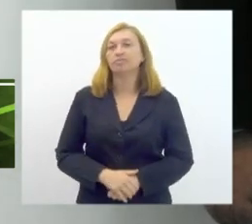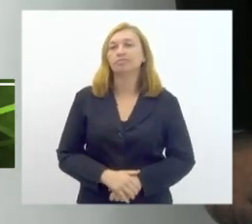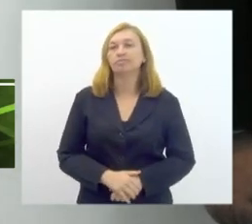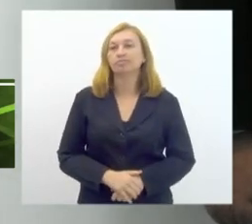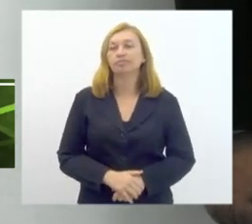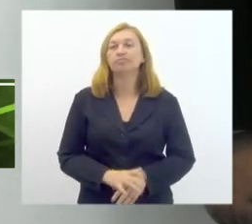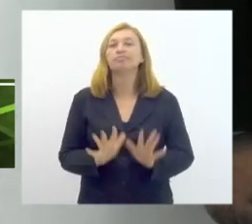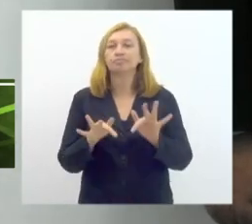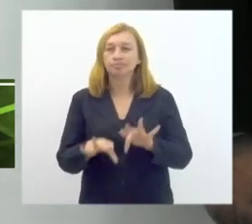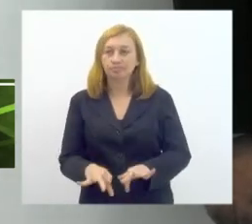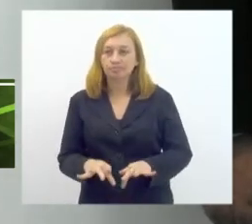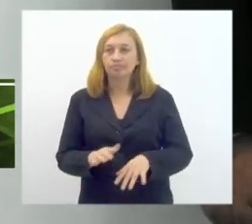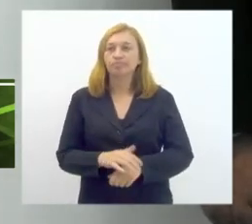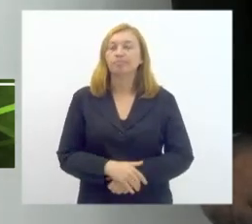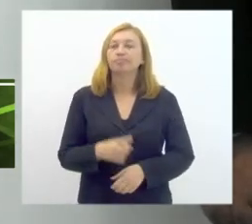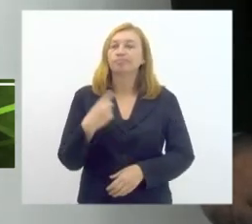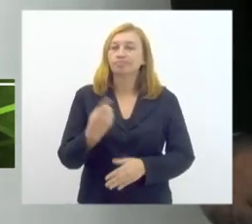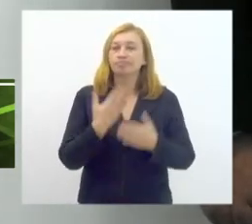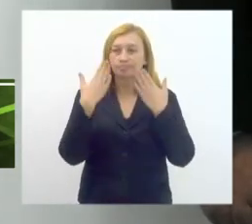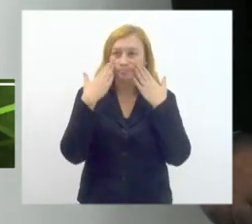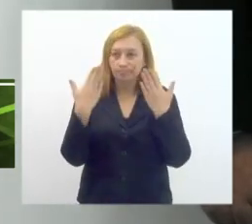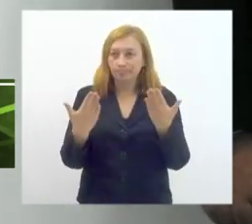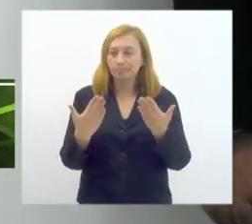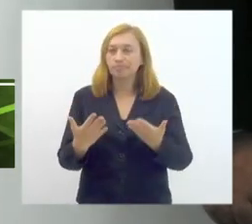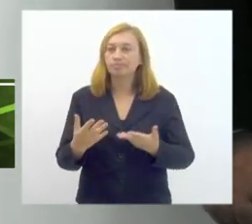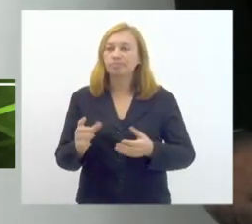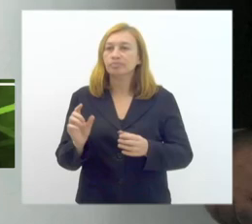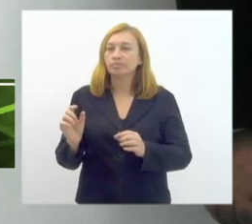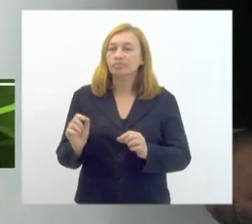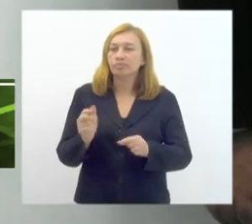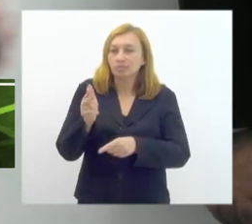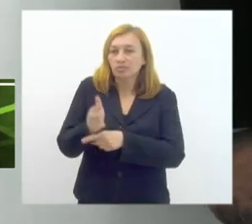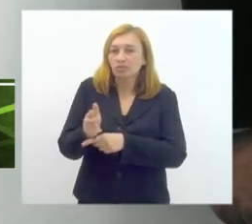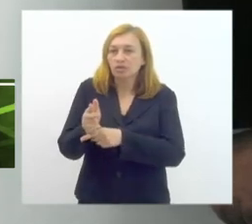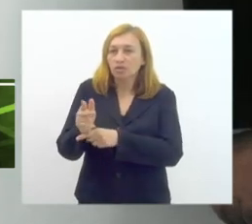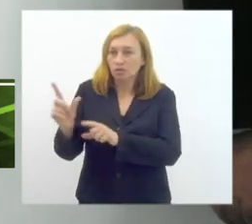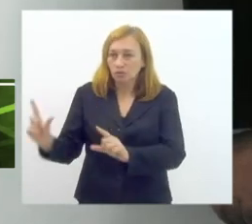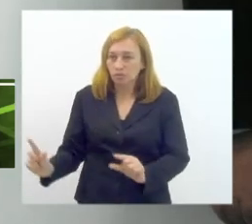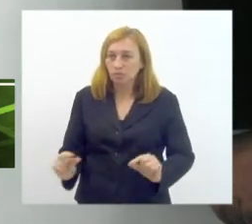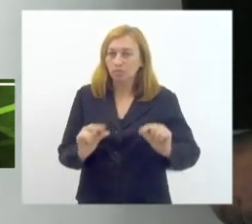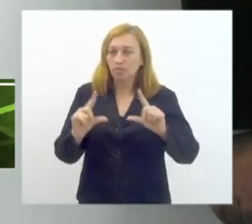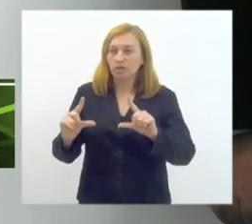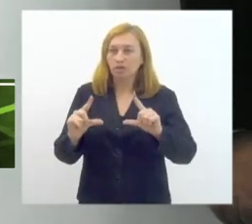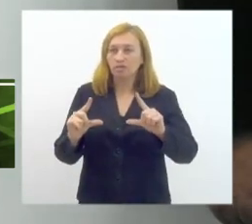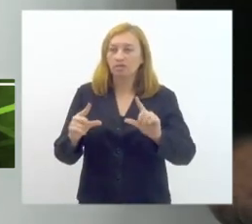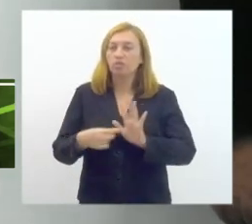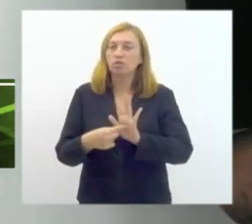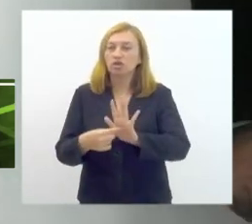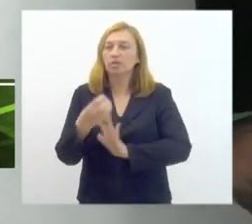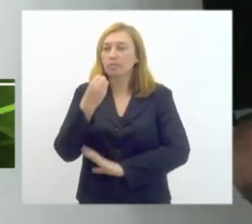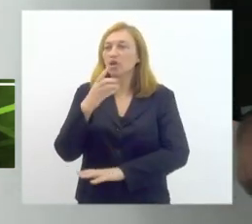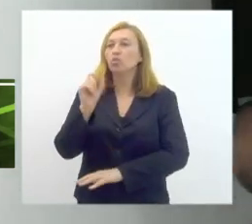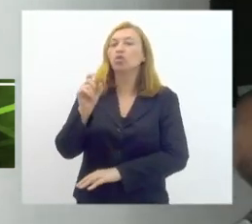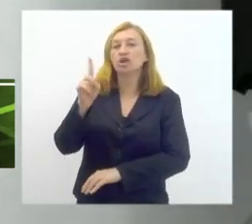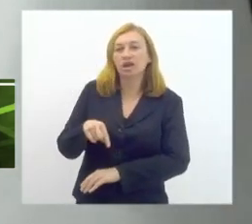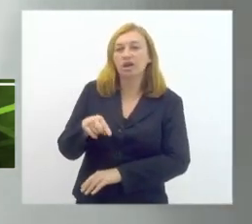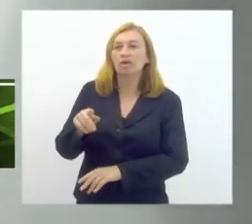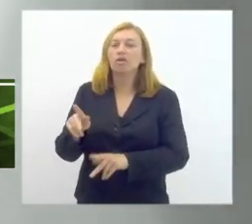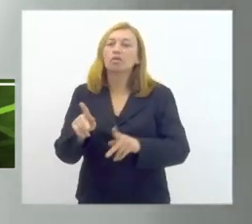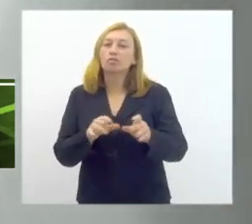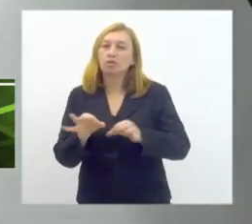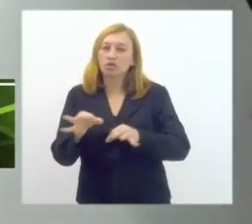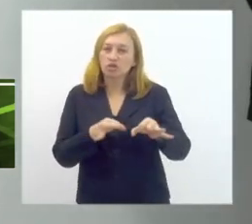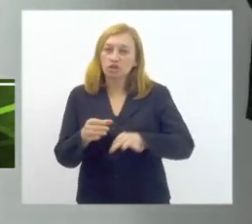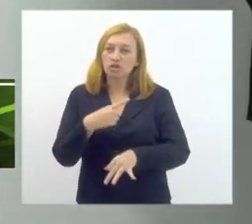Para terminar a nossa apresentação, a gente gostaria de passar um pequeno vídeo que vai demonstrar bem o que, que é o projeto que a gente